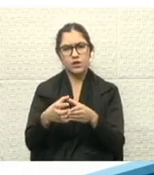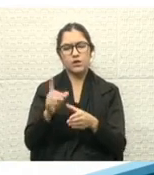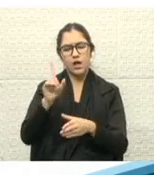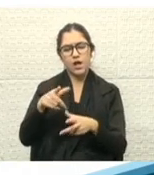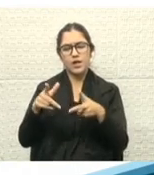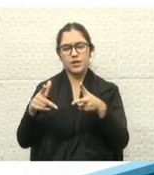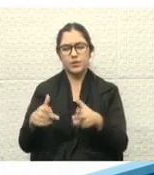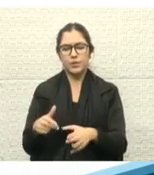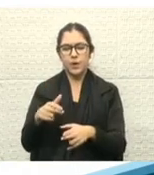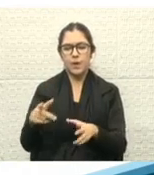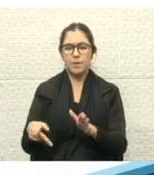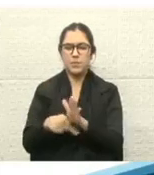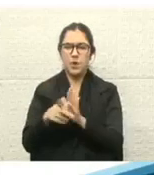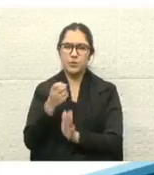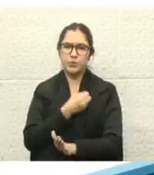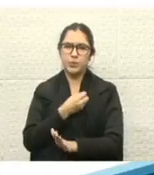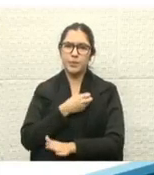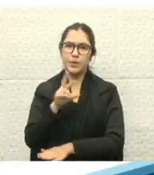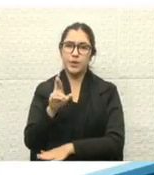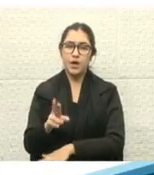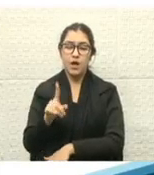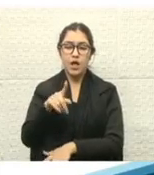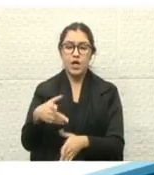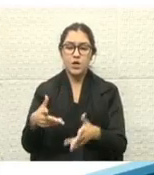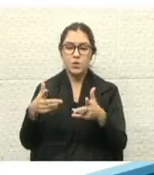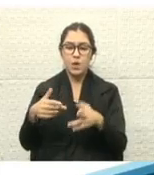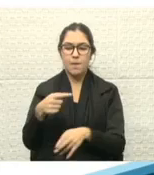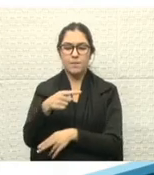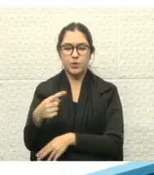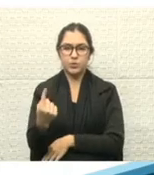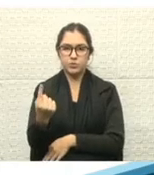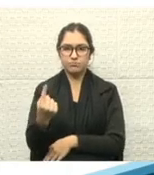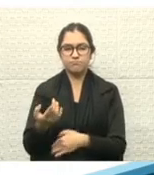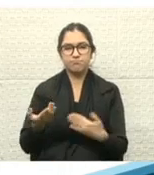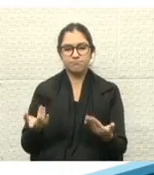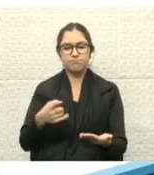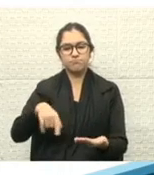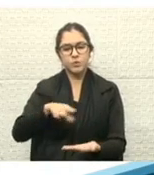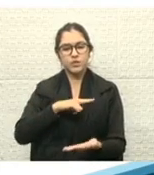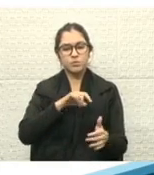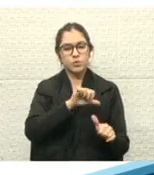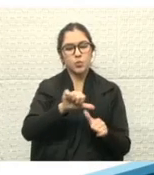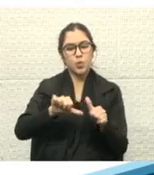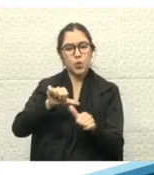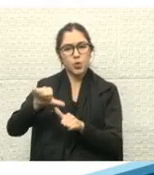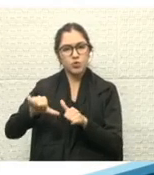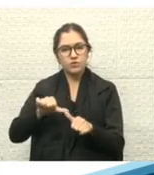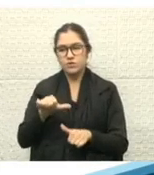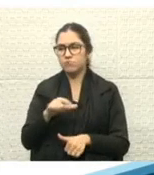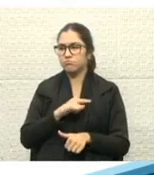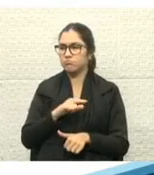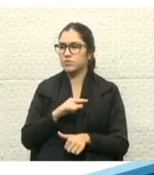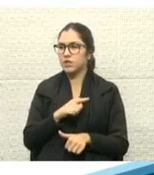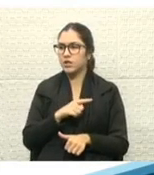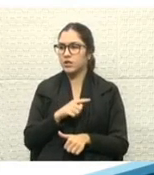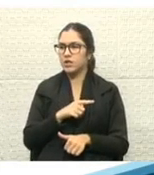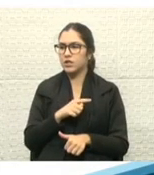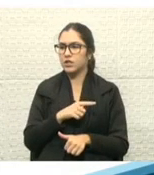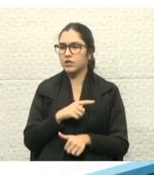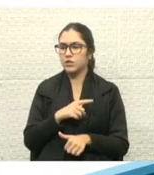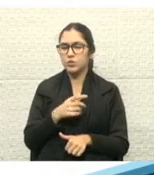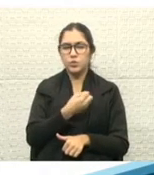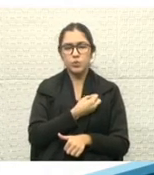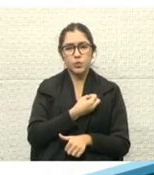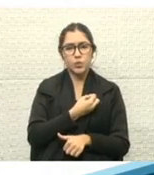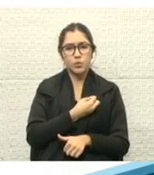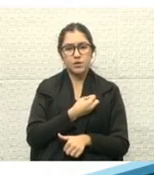é igual ao próprio número real. Ele vai ser igual a menos 1. Então, nós temos modificações do